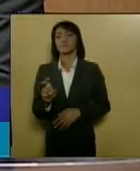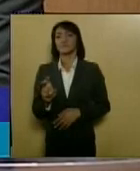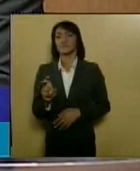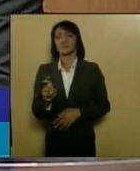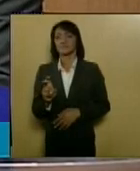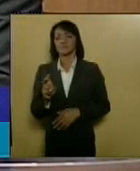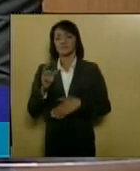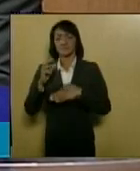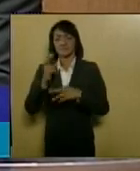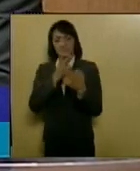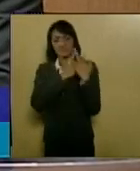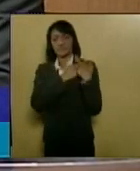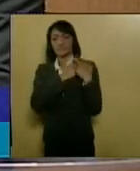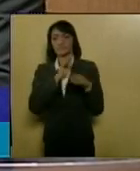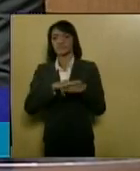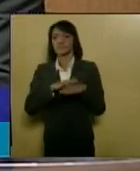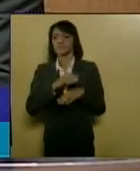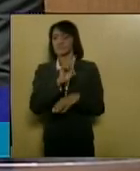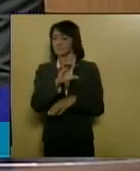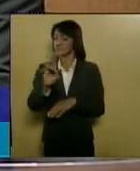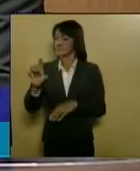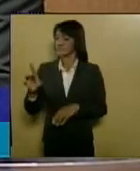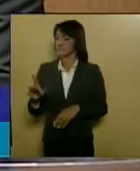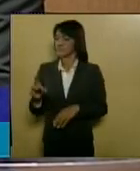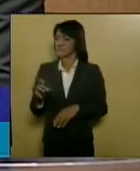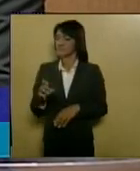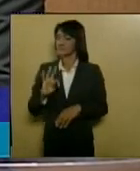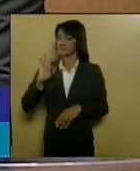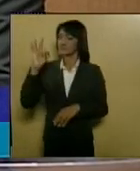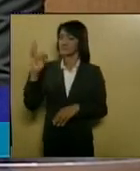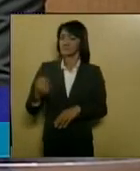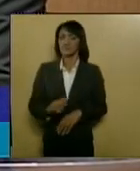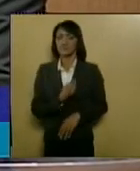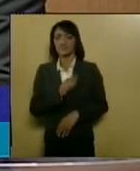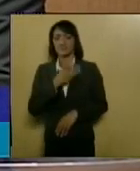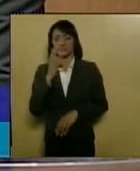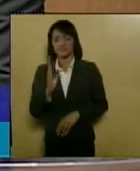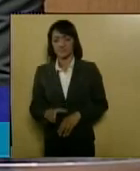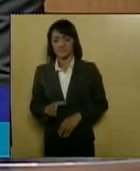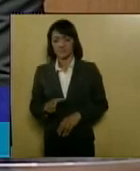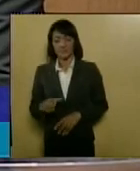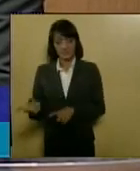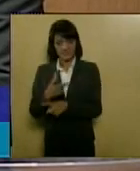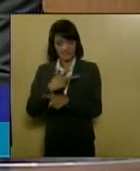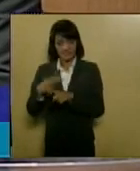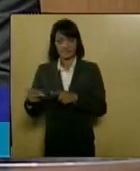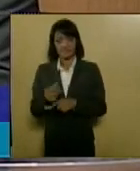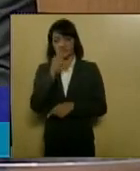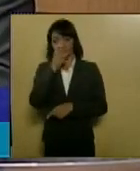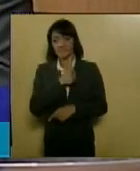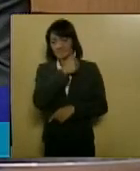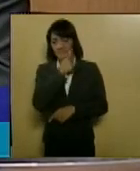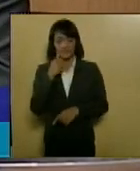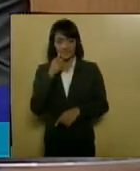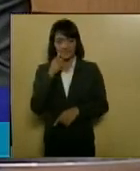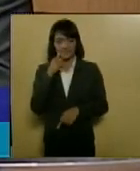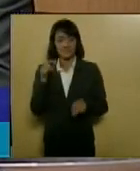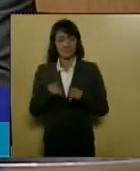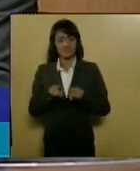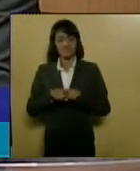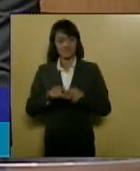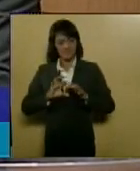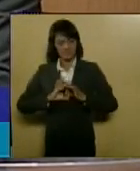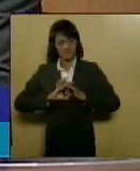foram legadas por tantos que por aqui passaram. Tradições de bravura, sacrifício,